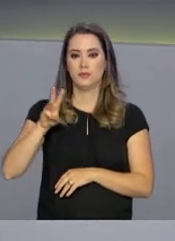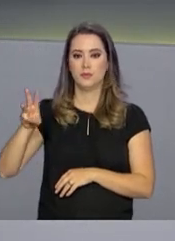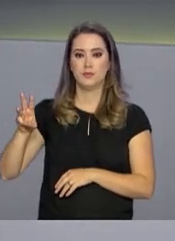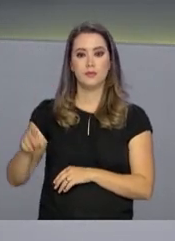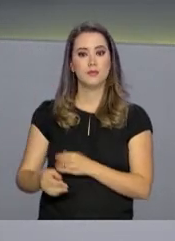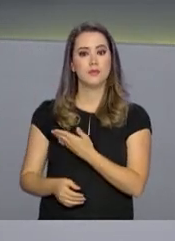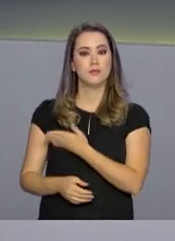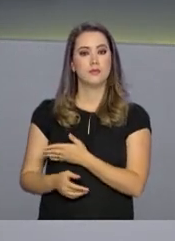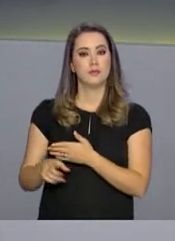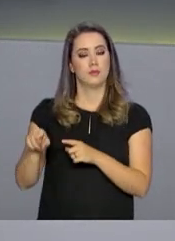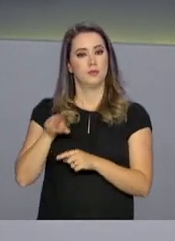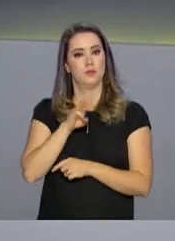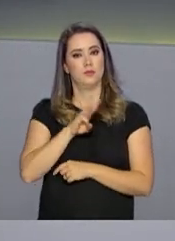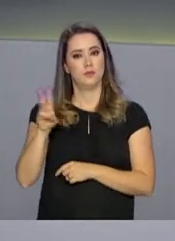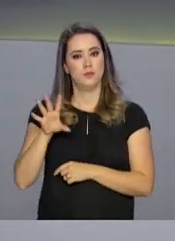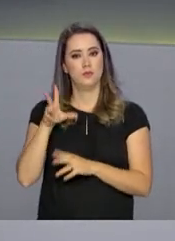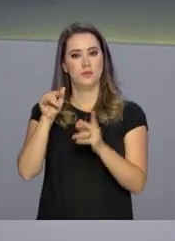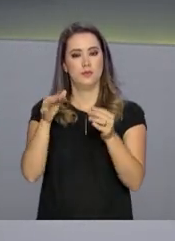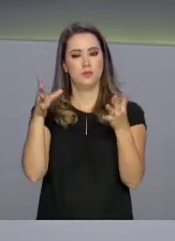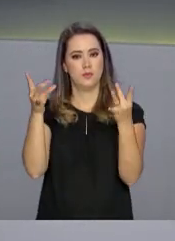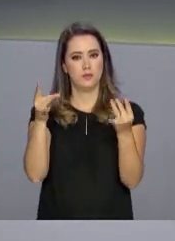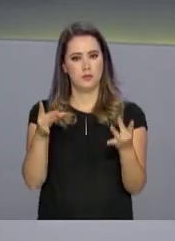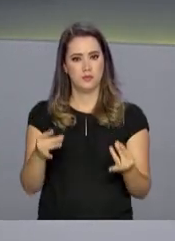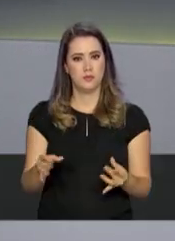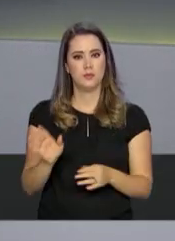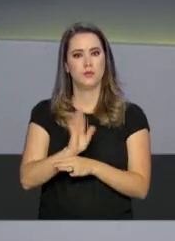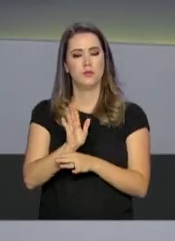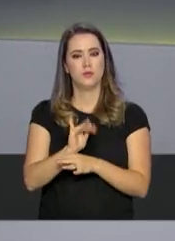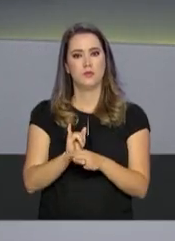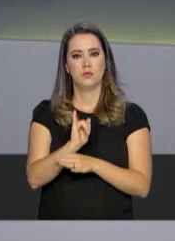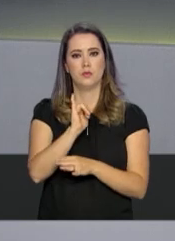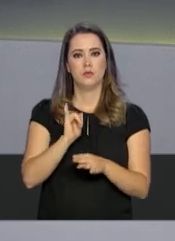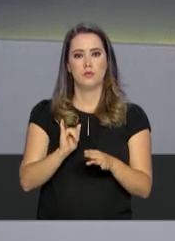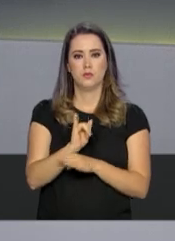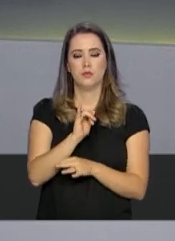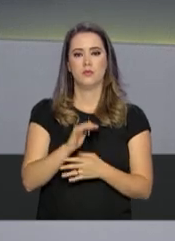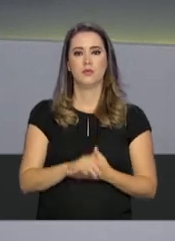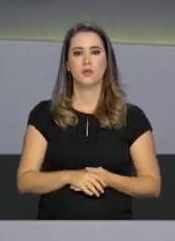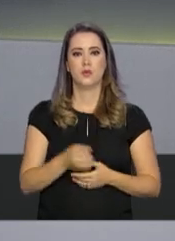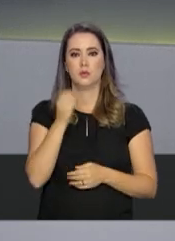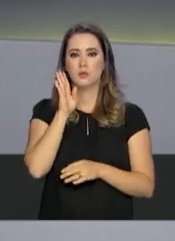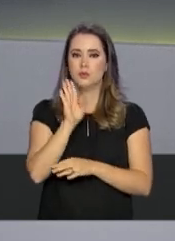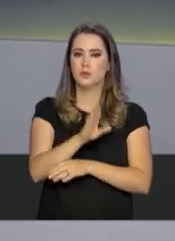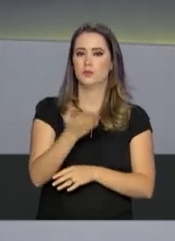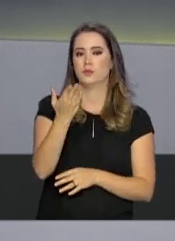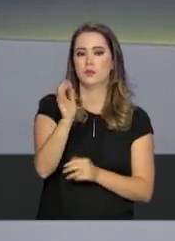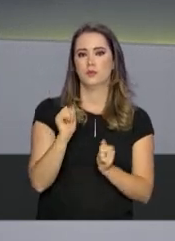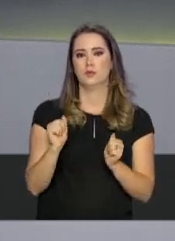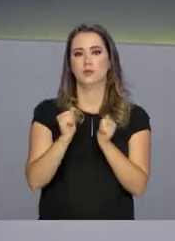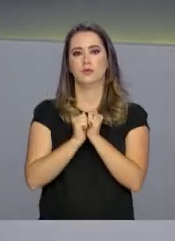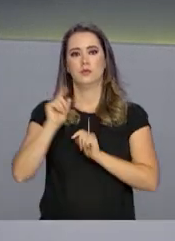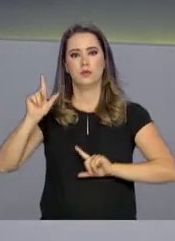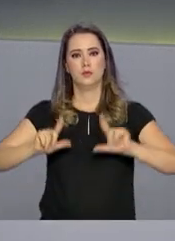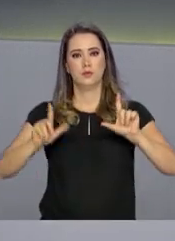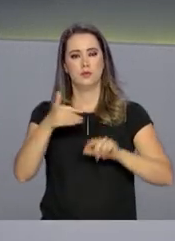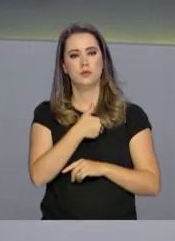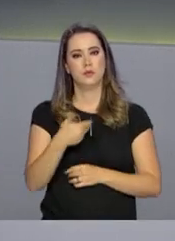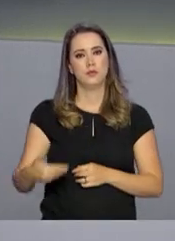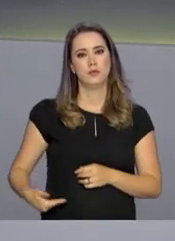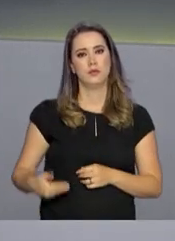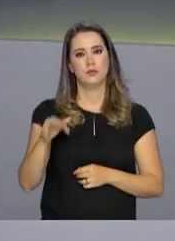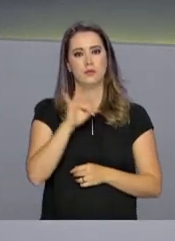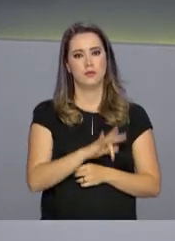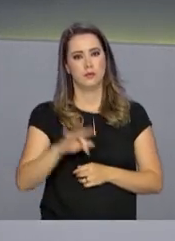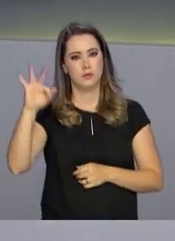site da npr na internet todas as reportagens estão disponíveis em nosso canal no youtube uma boa tarde pra você continue com a gente aqui na